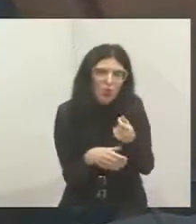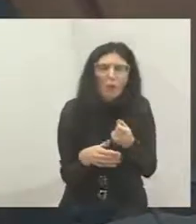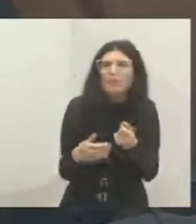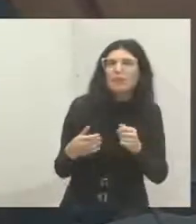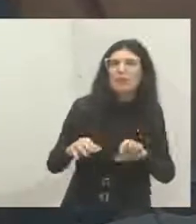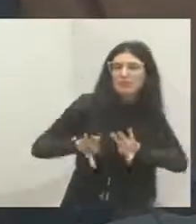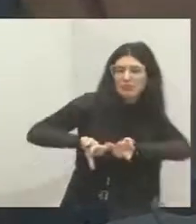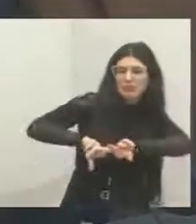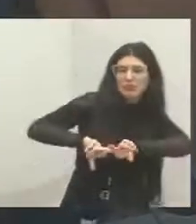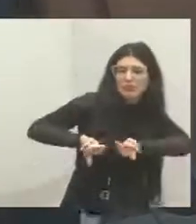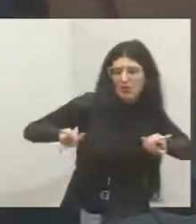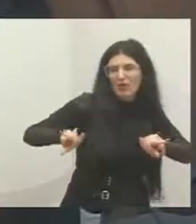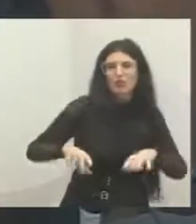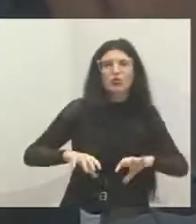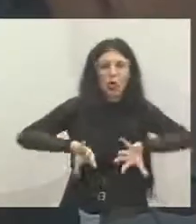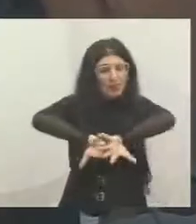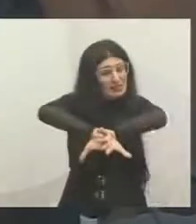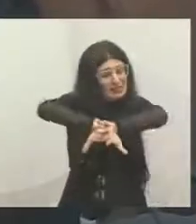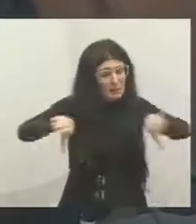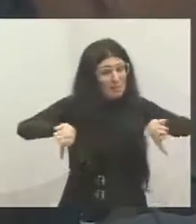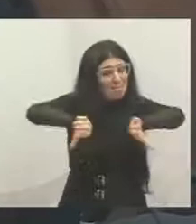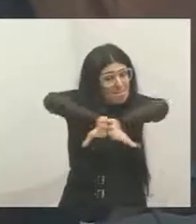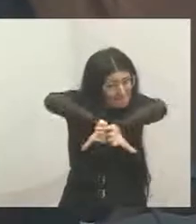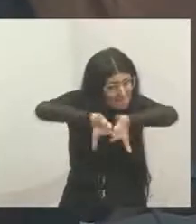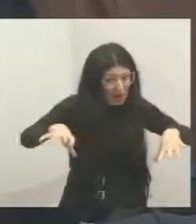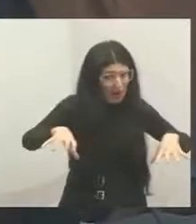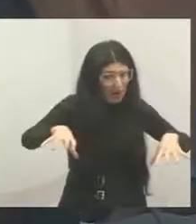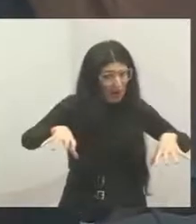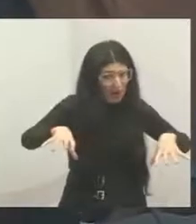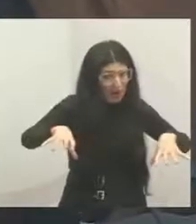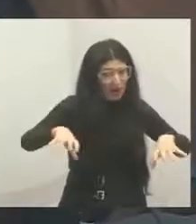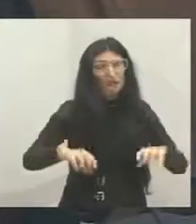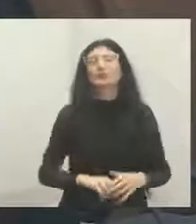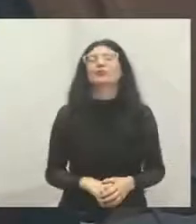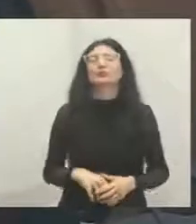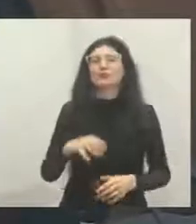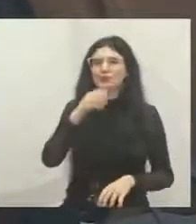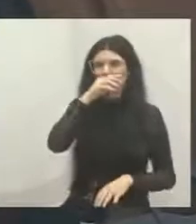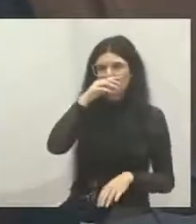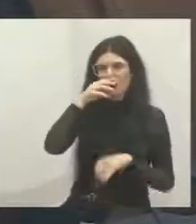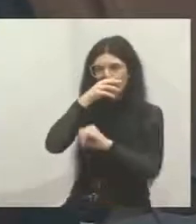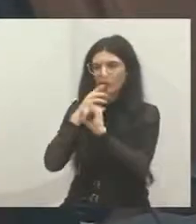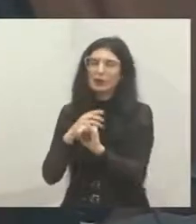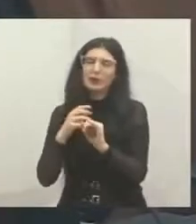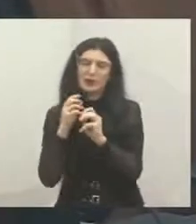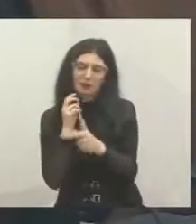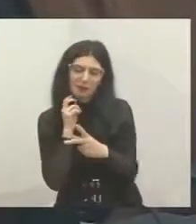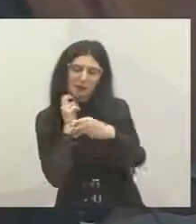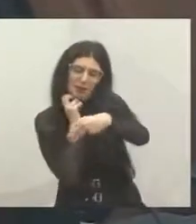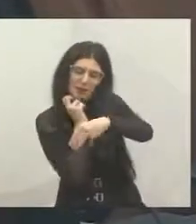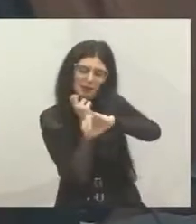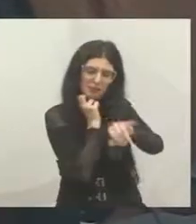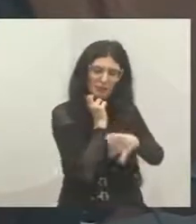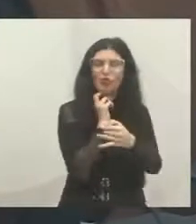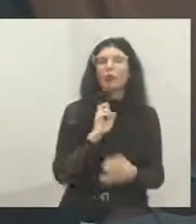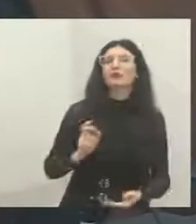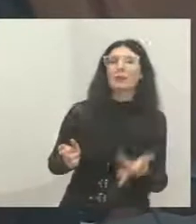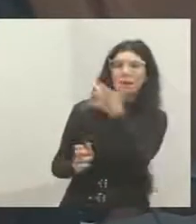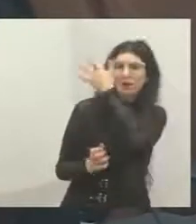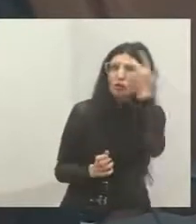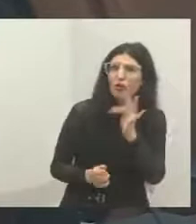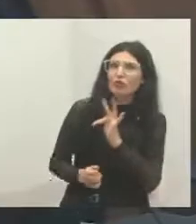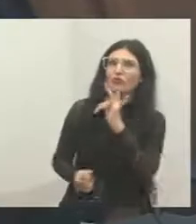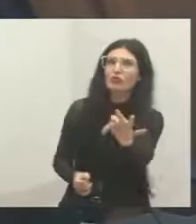opa... Essa economia que acontece, né, é primeiramente para o IPMJ poder aposentar, e as autarquias e fundações do município têm que